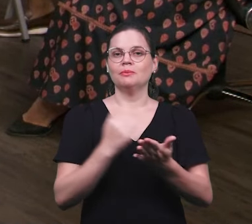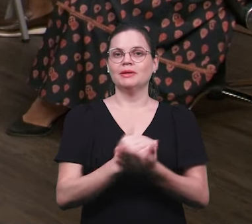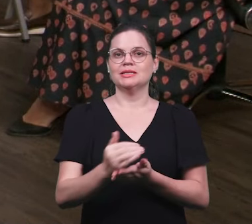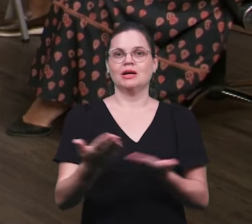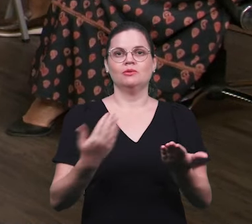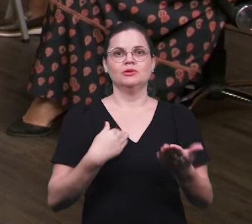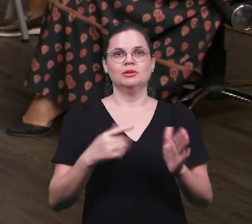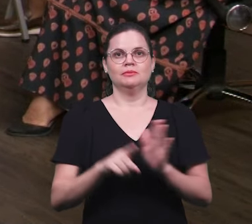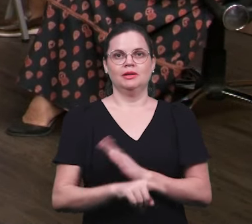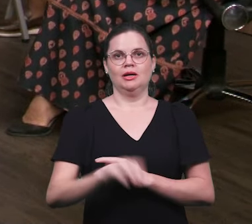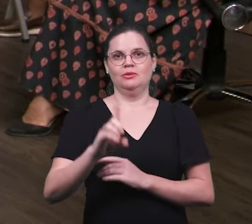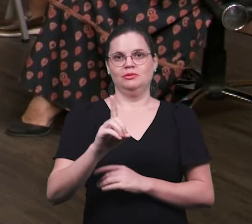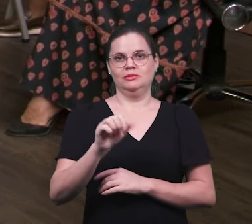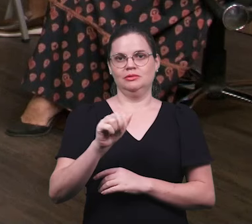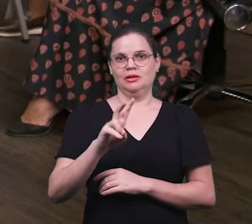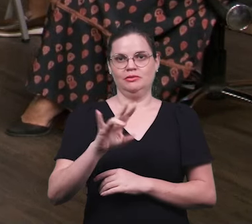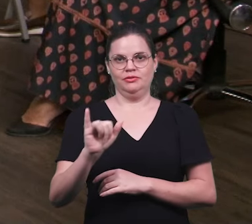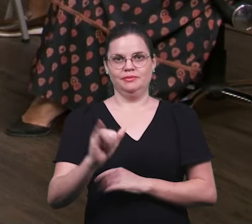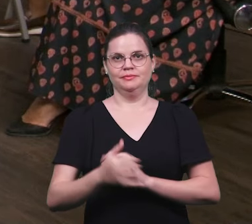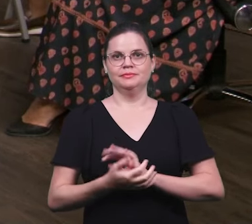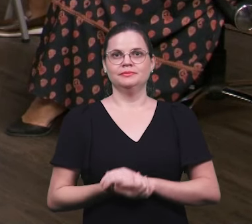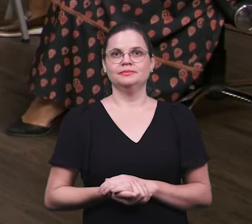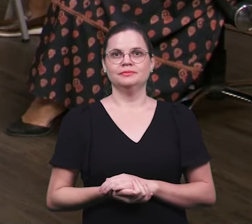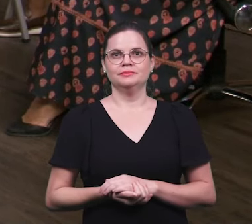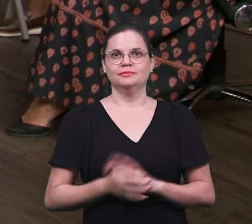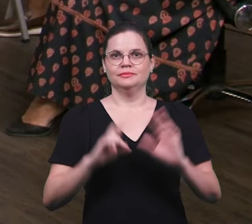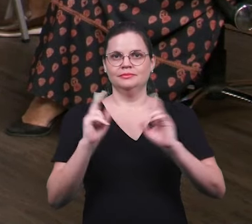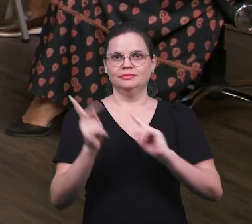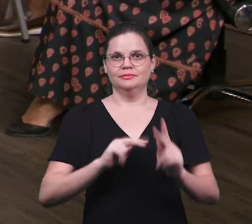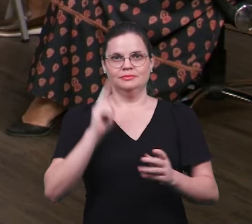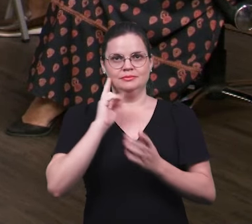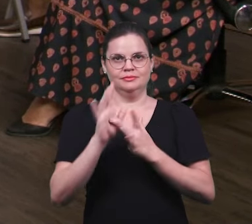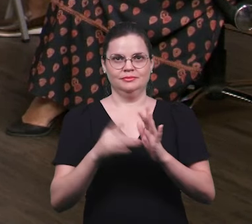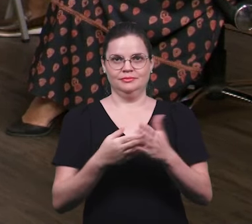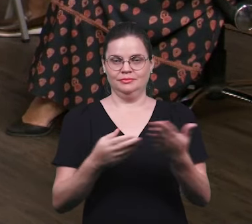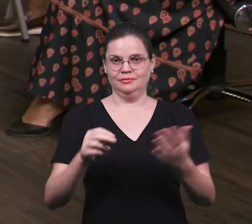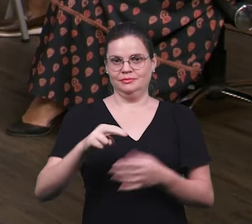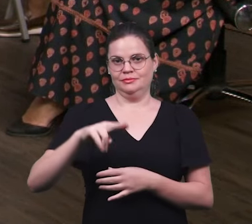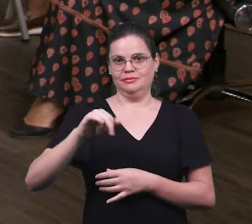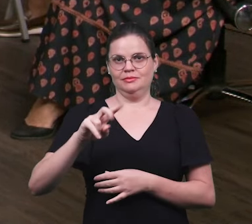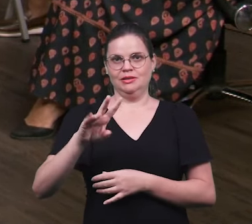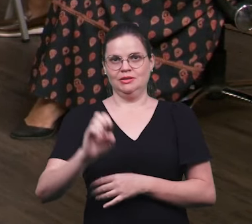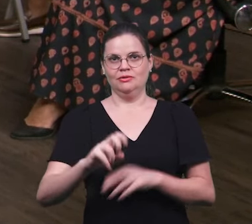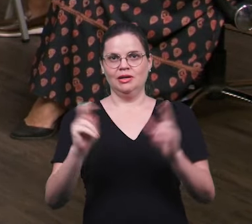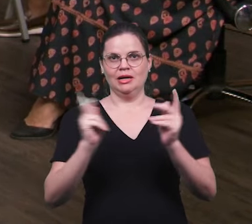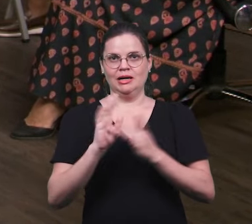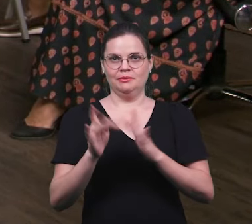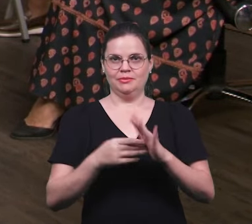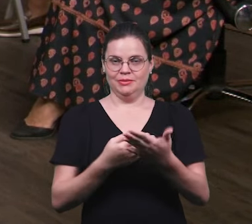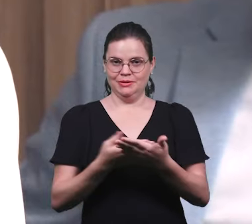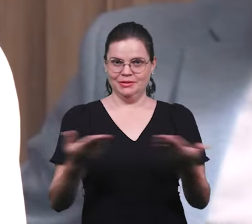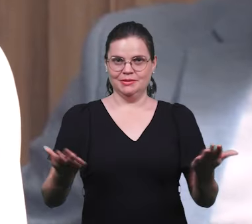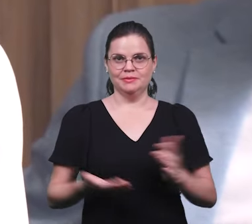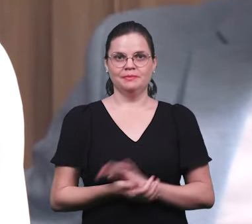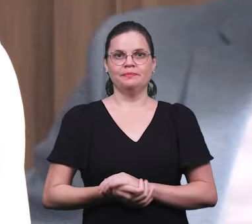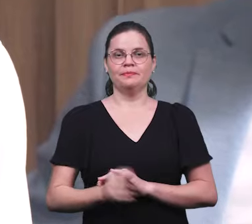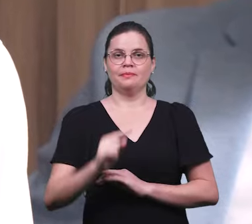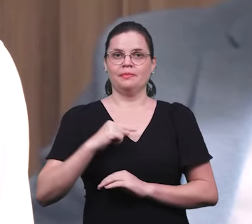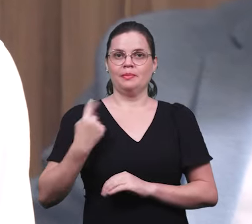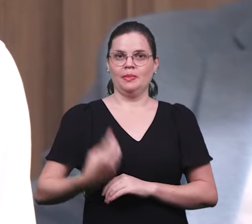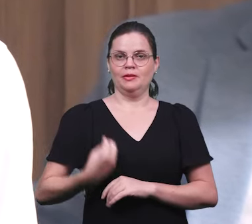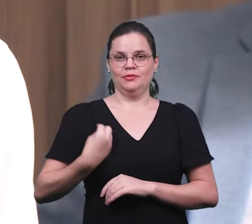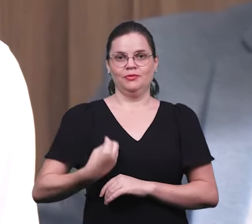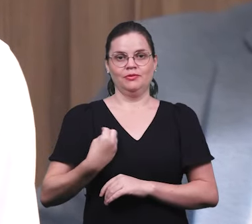pergunta, Andréia, é o Davi. Paz do Senhor, Nínive, Paz do Senhor, Andréia, Paz do Senhor, pastor. Nós vivemos